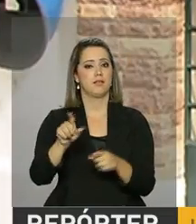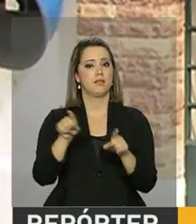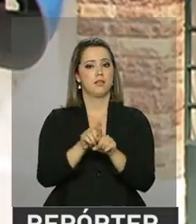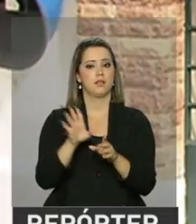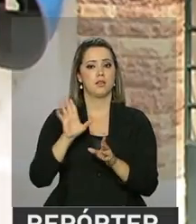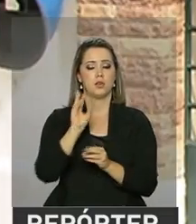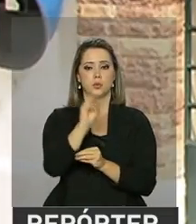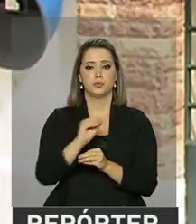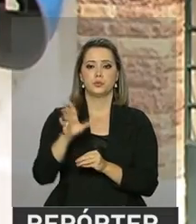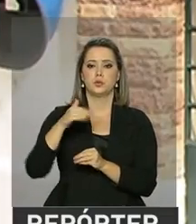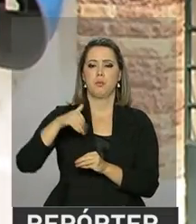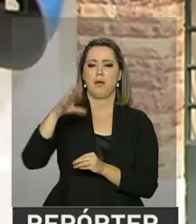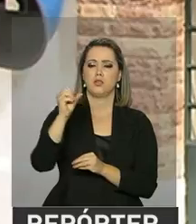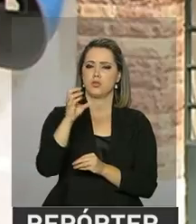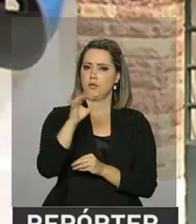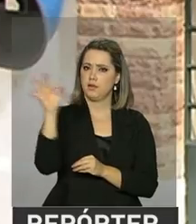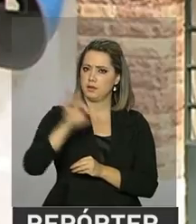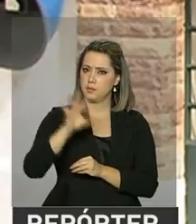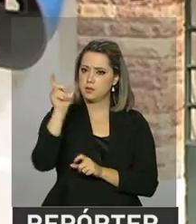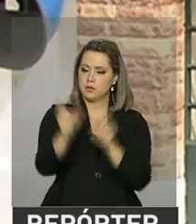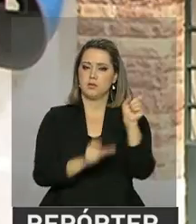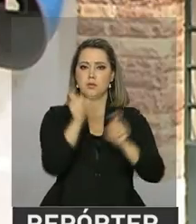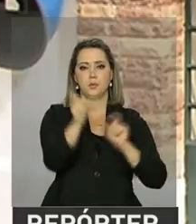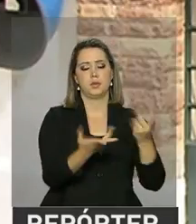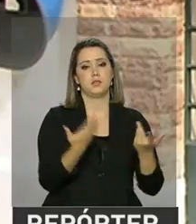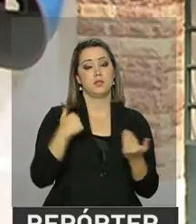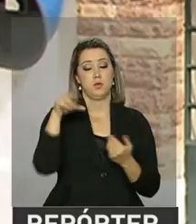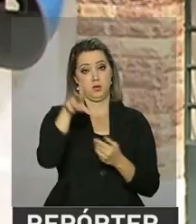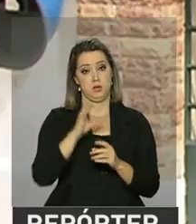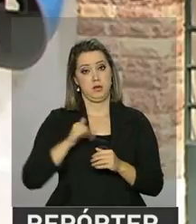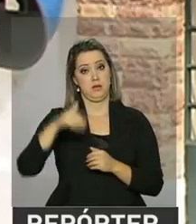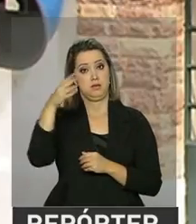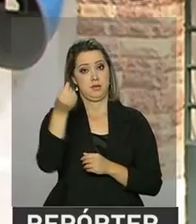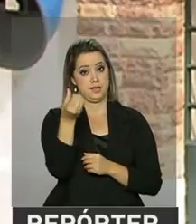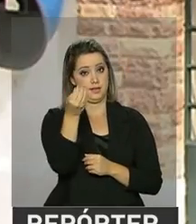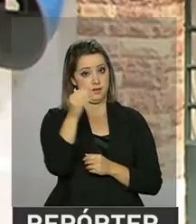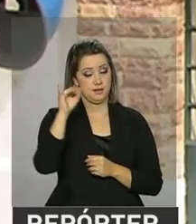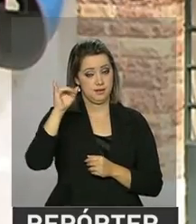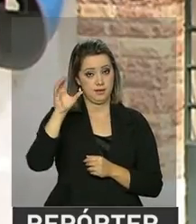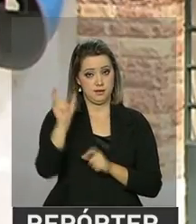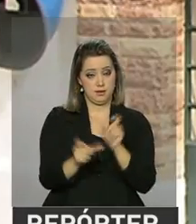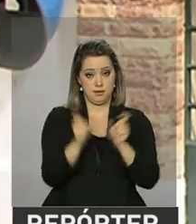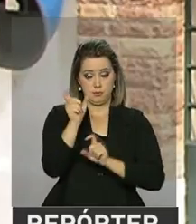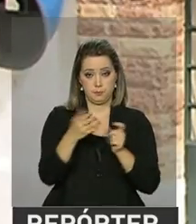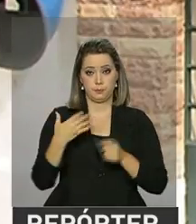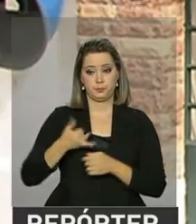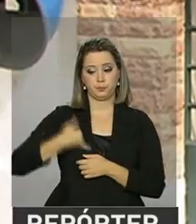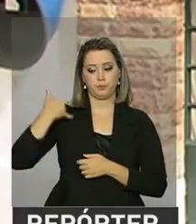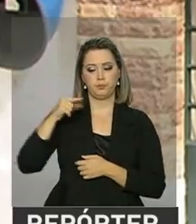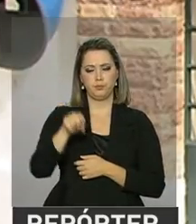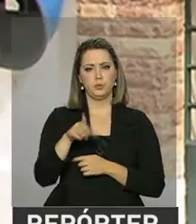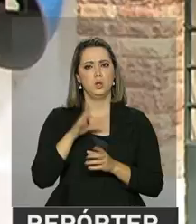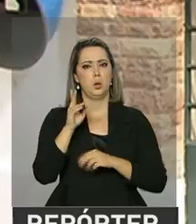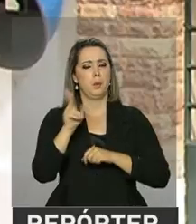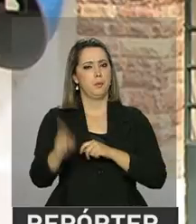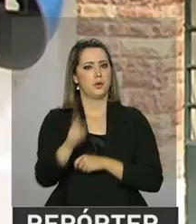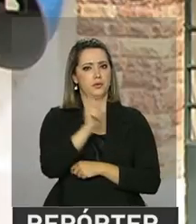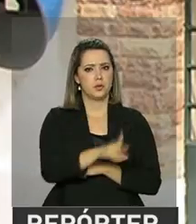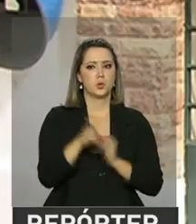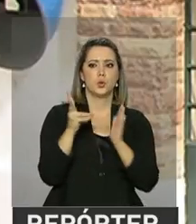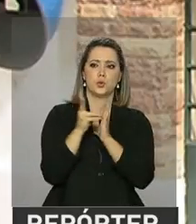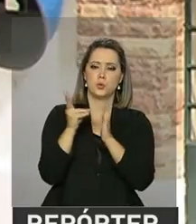90% do público alvo entre os beneficiados estão pessoas com mais de 60 anos de idade professores Profissionais de Saúde